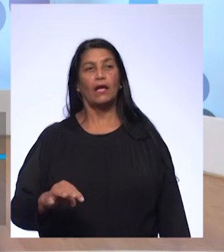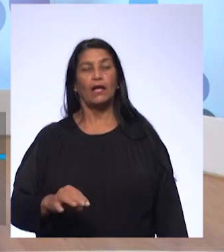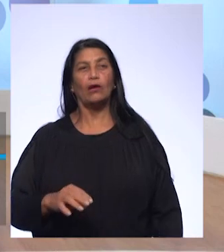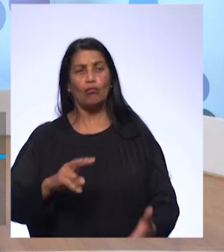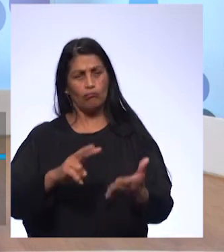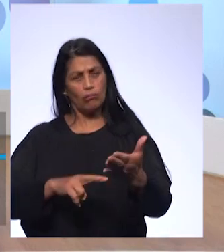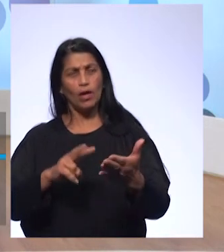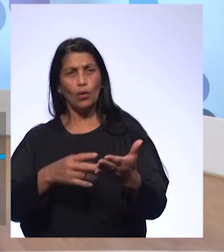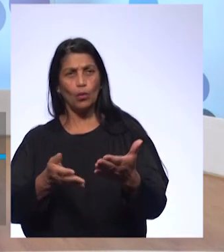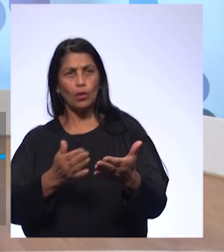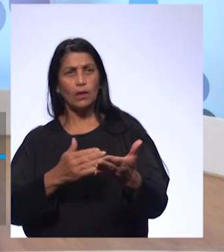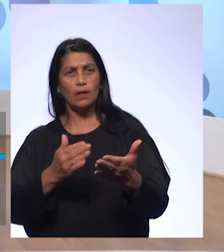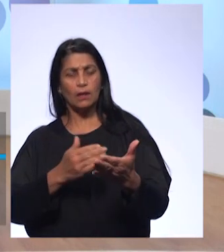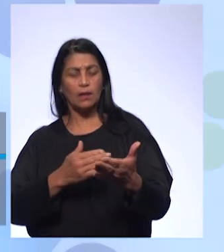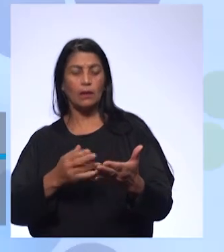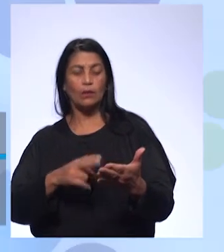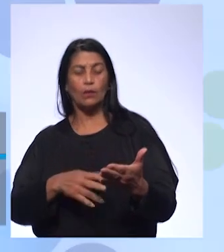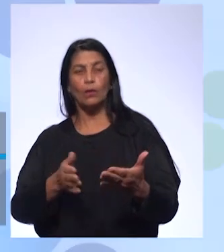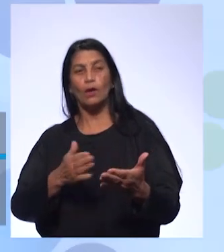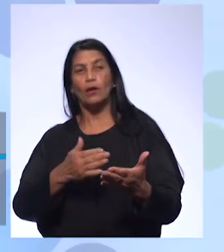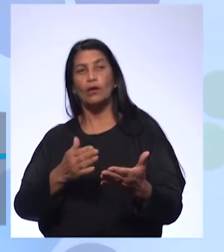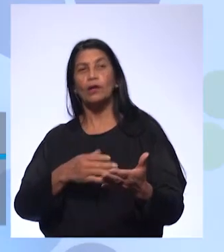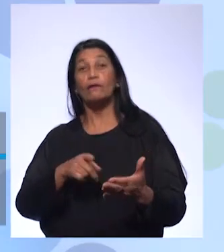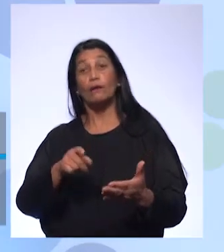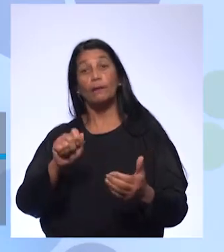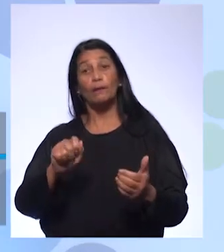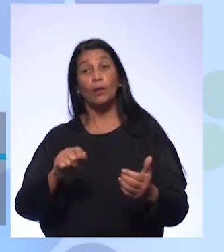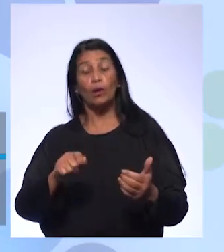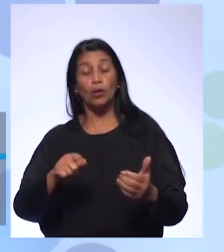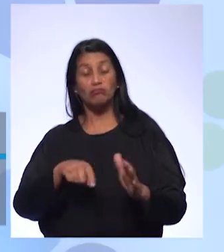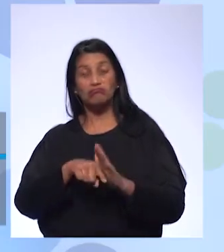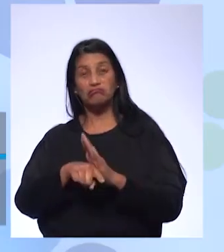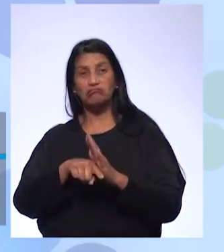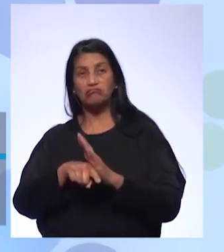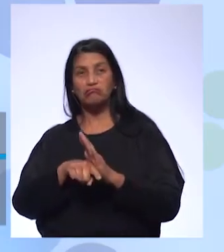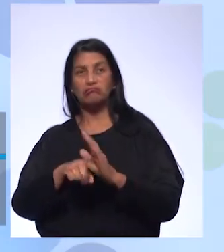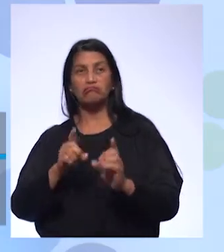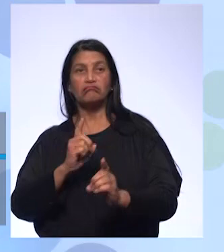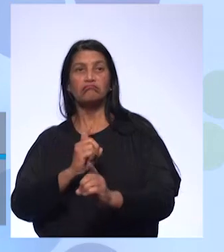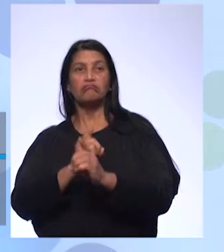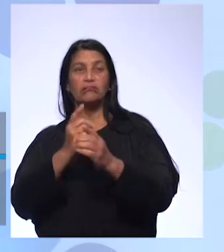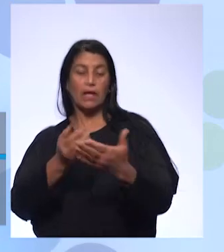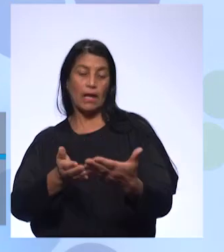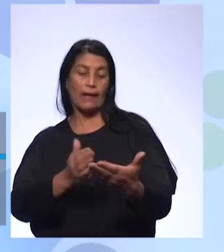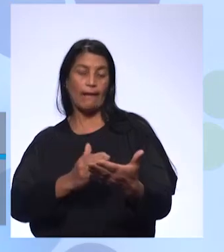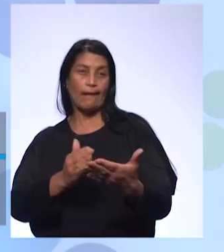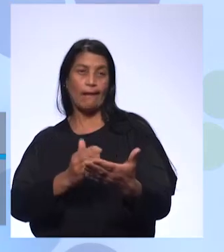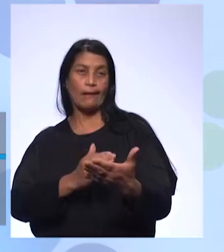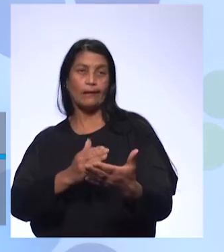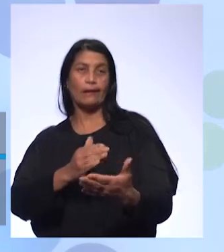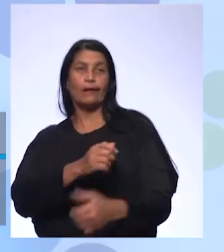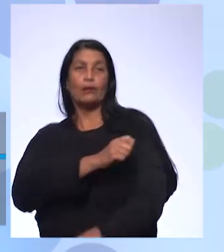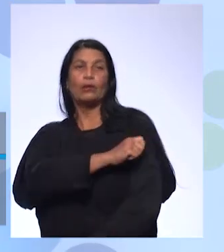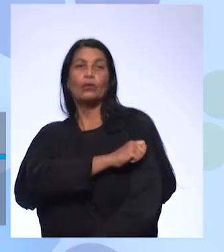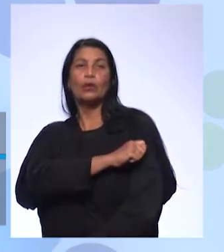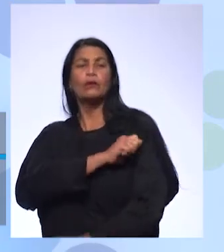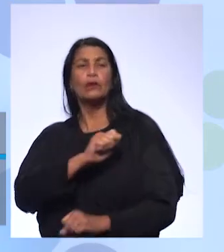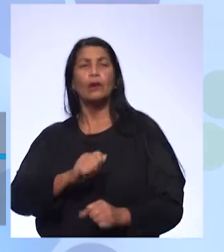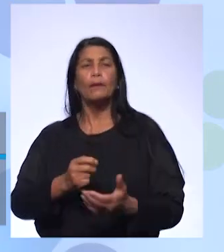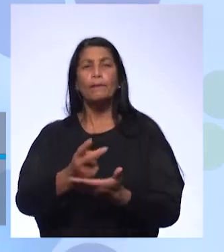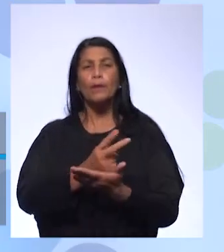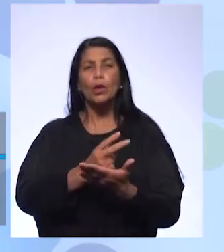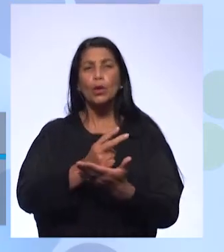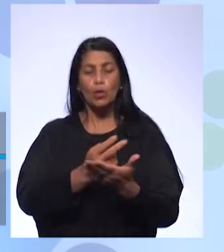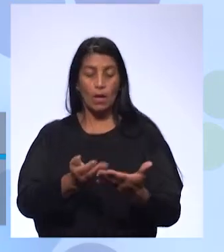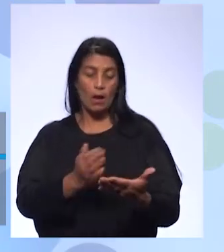esse livro. Isso. Então, vocês podem conferir lá no caderno do aluno e procurar também pelo livro do